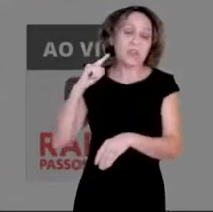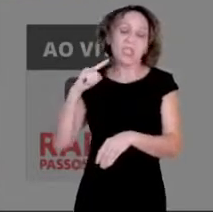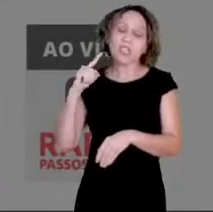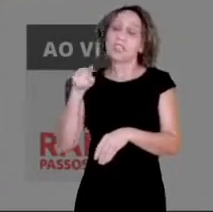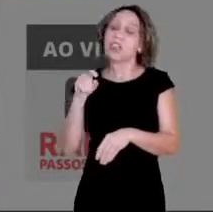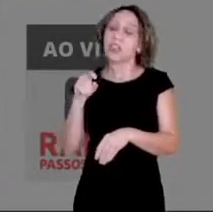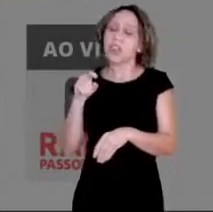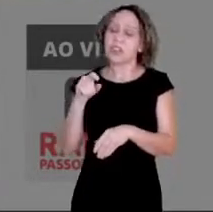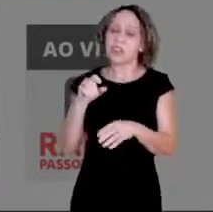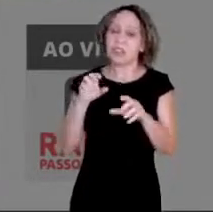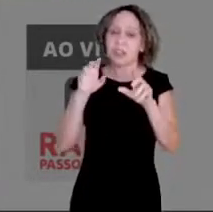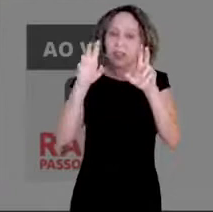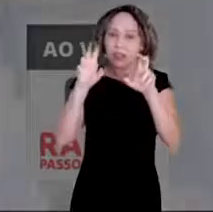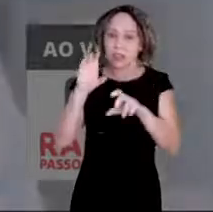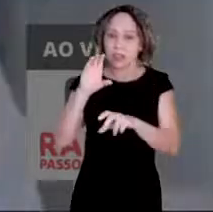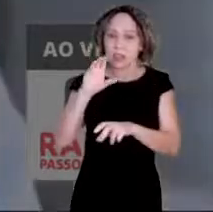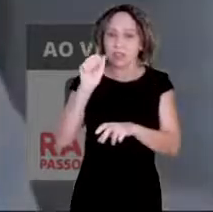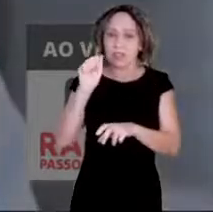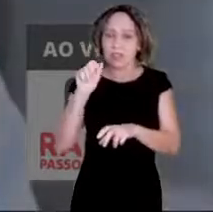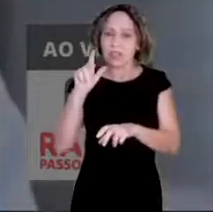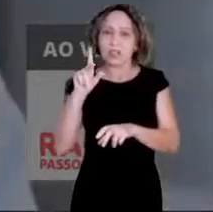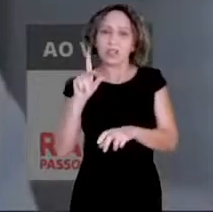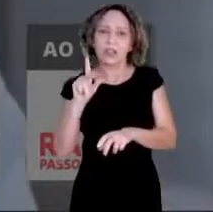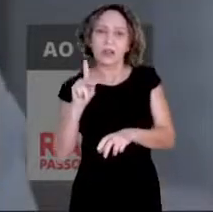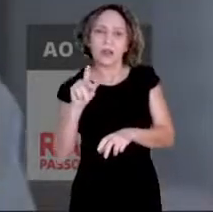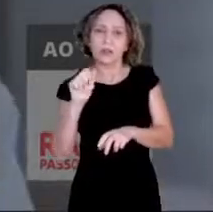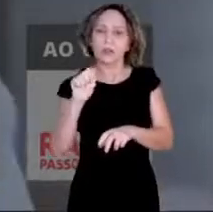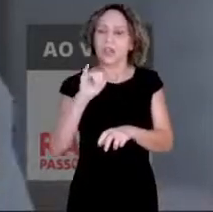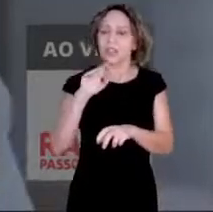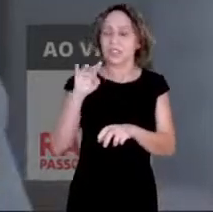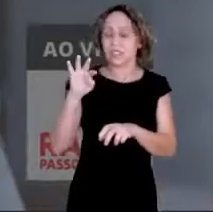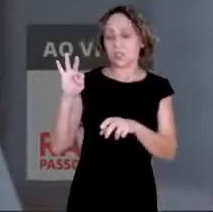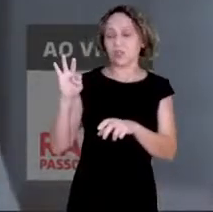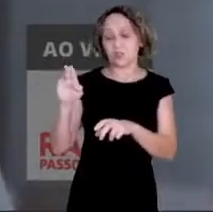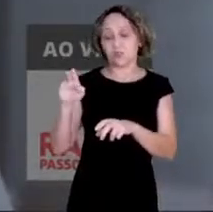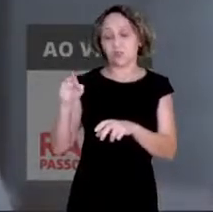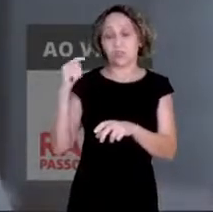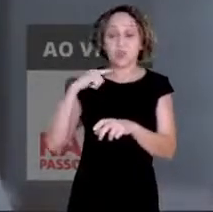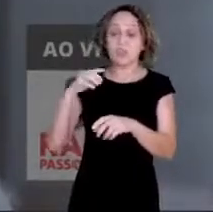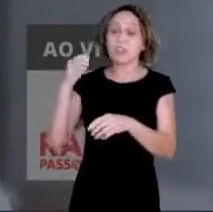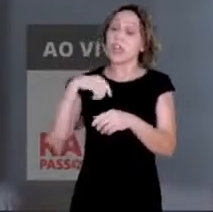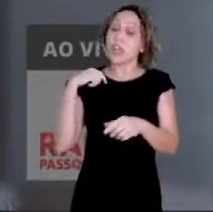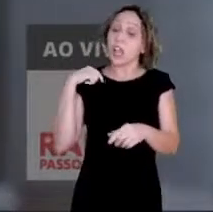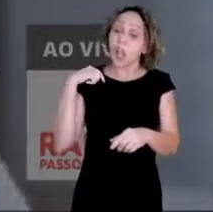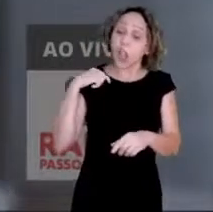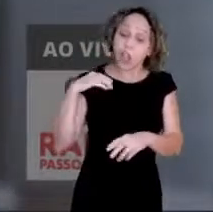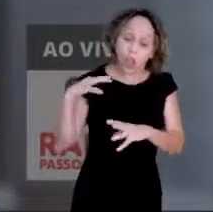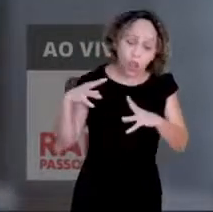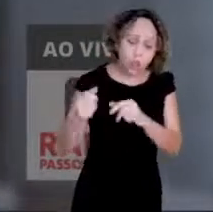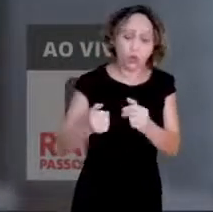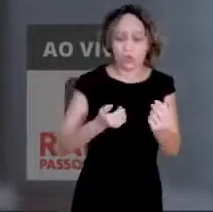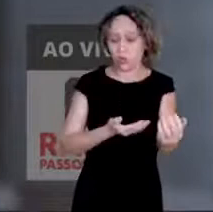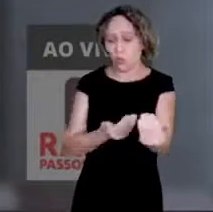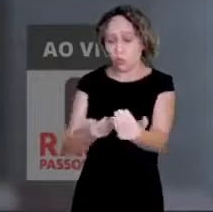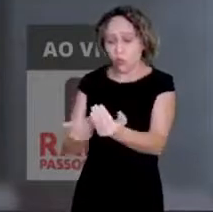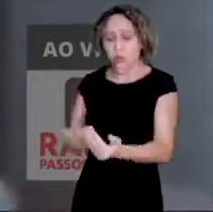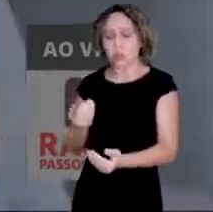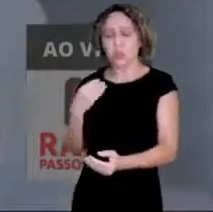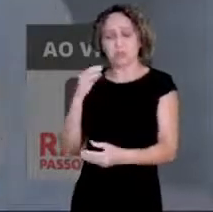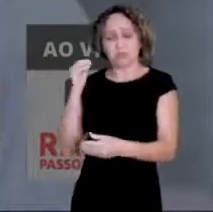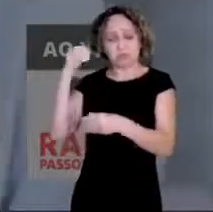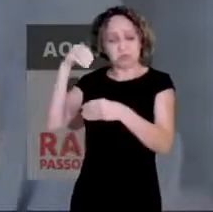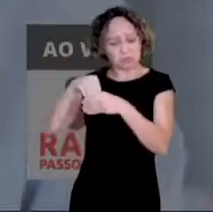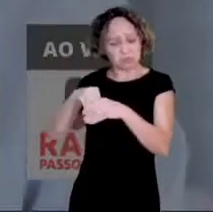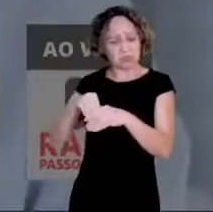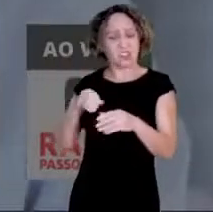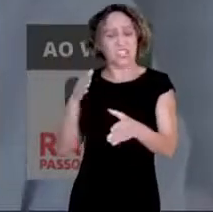Olha, há uma coisa muito interessante, Juarez, que é o seguinte. Eu fiz uma pesquisa quando eu era presidente, a única